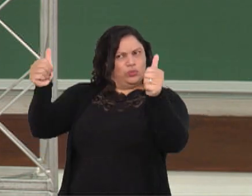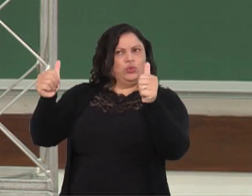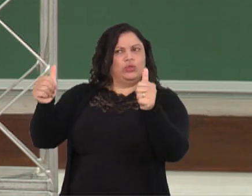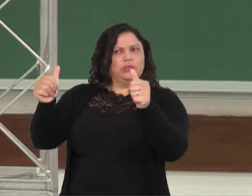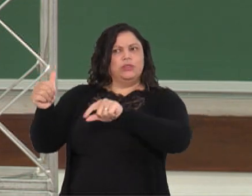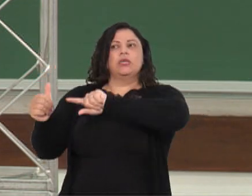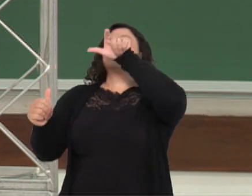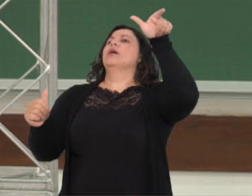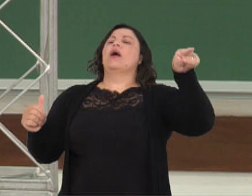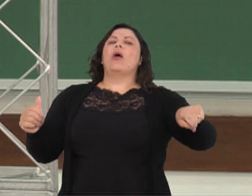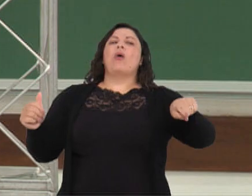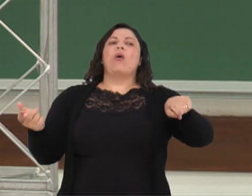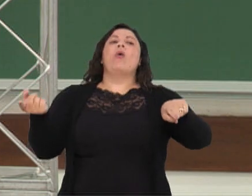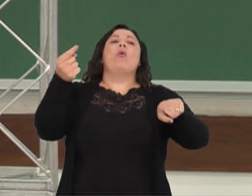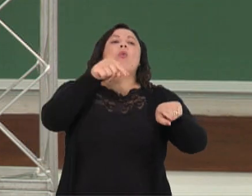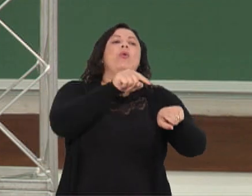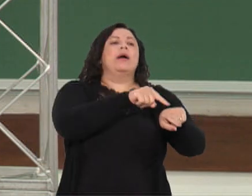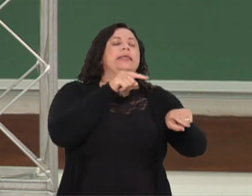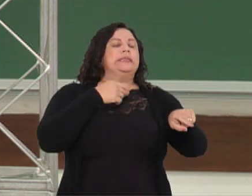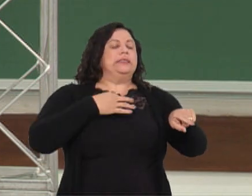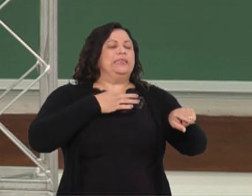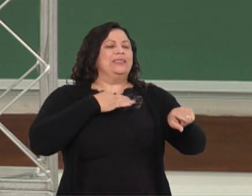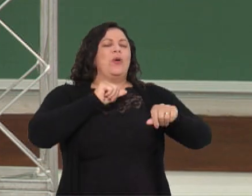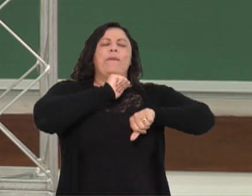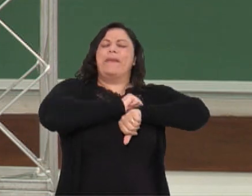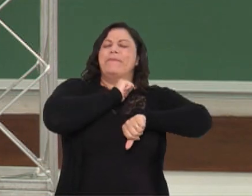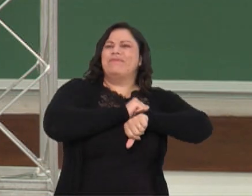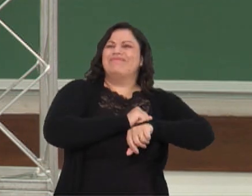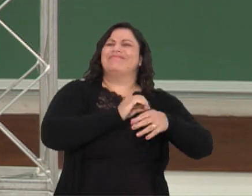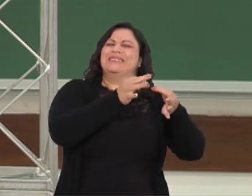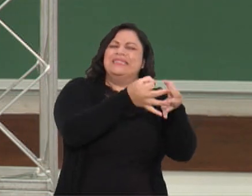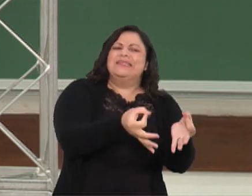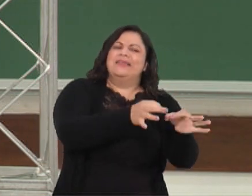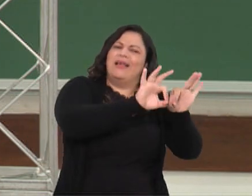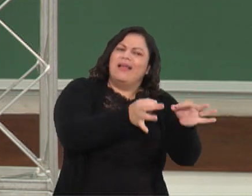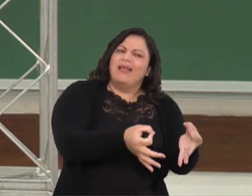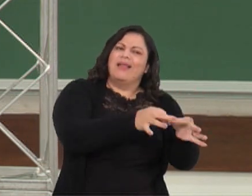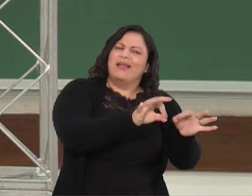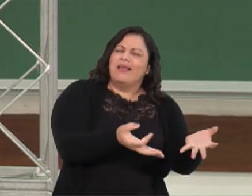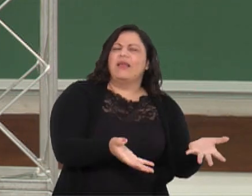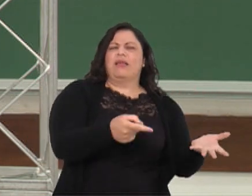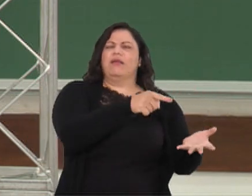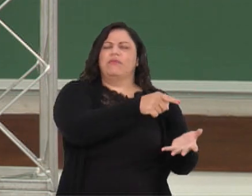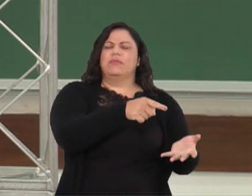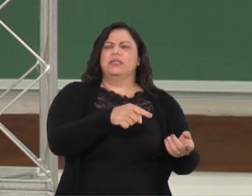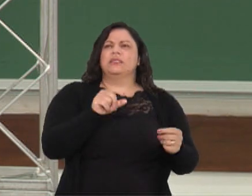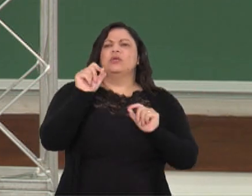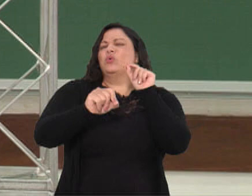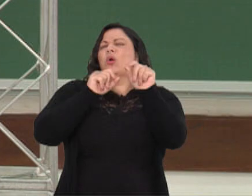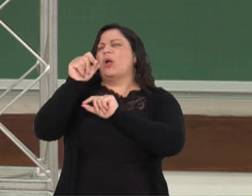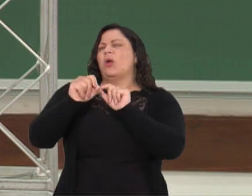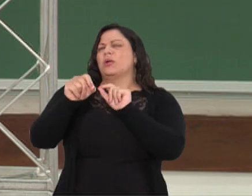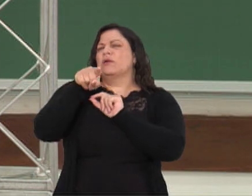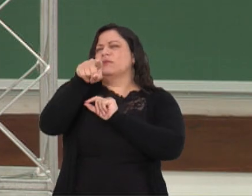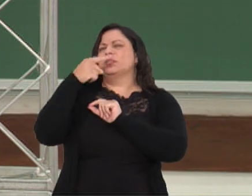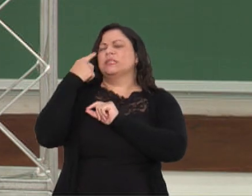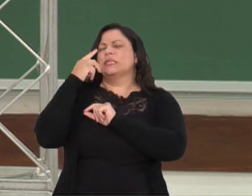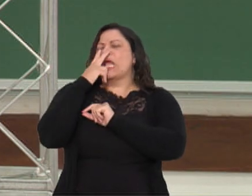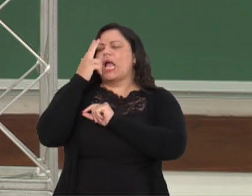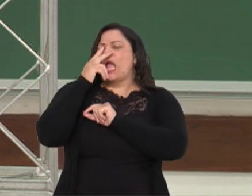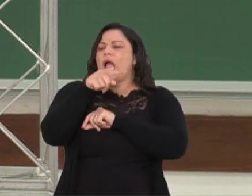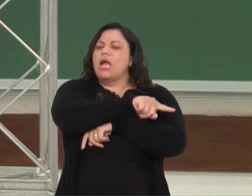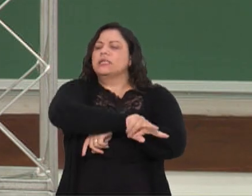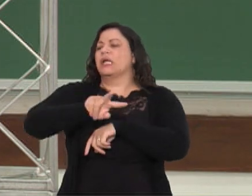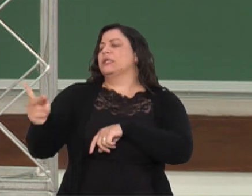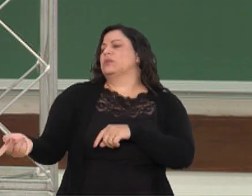com vestimenta ruim. E aí colocar qual dessas duas pessoas você acha que é honesto? E a maioria das